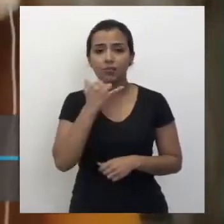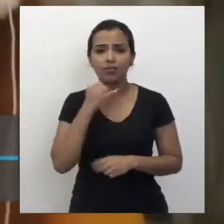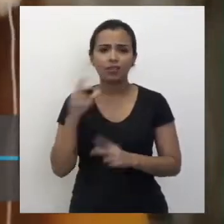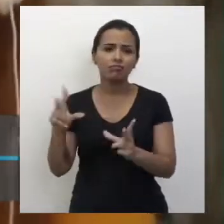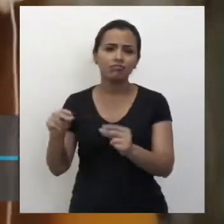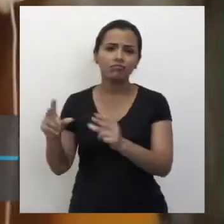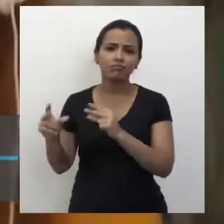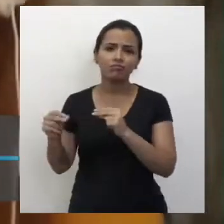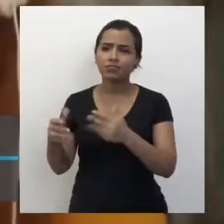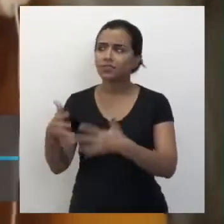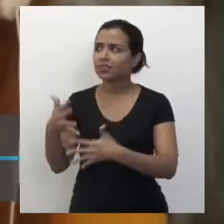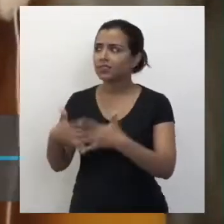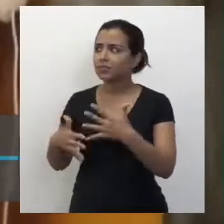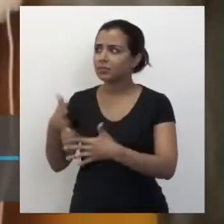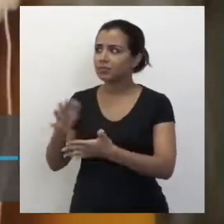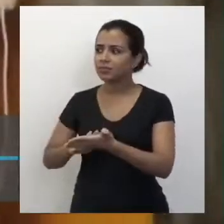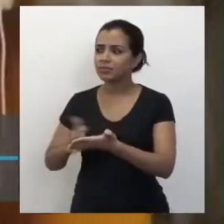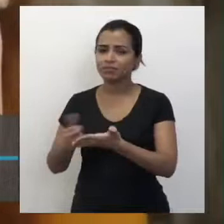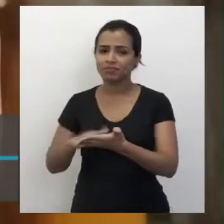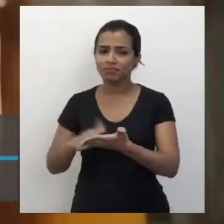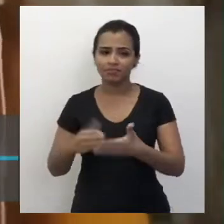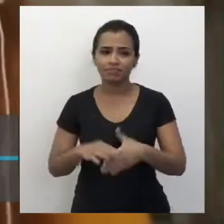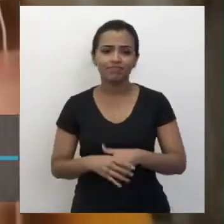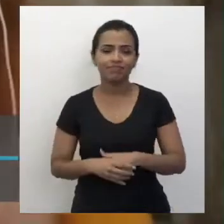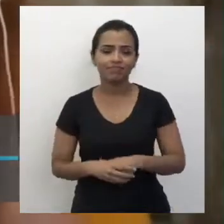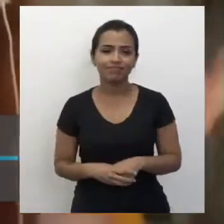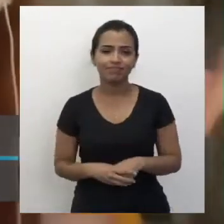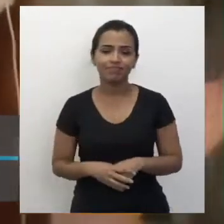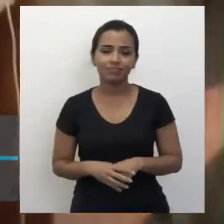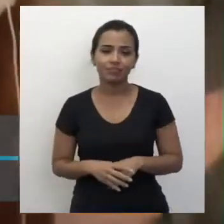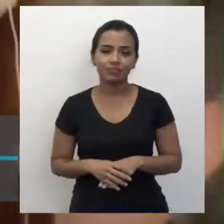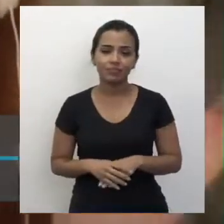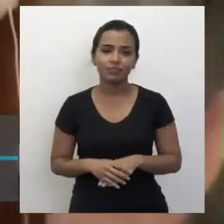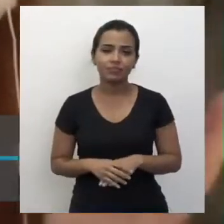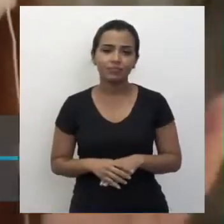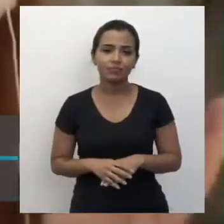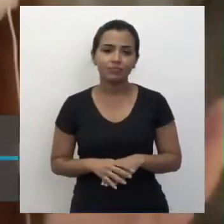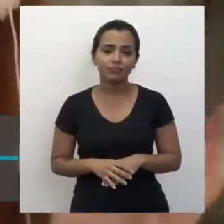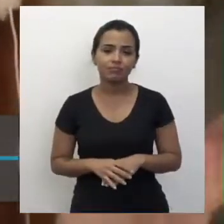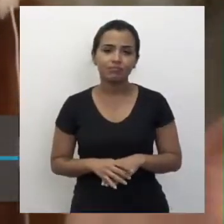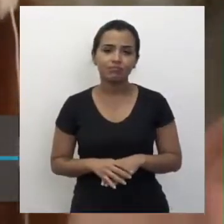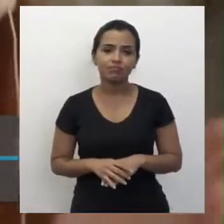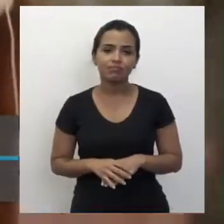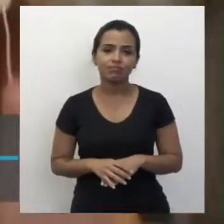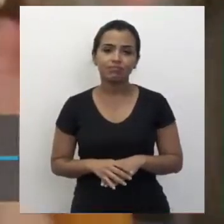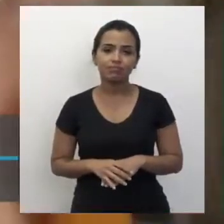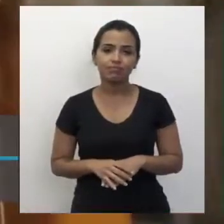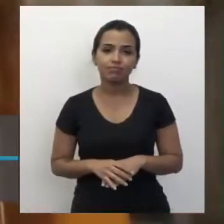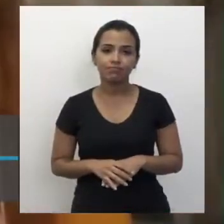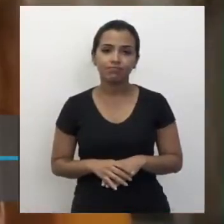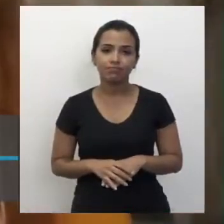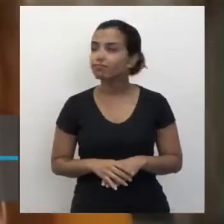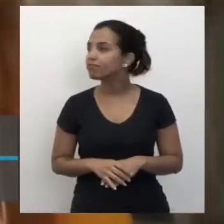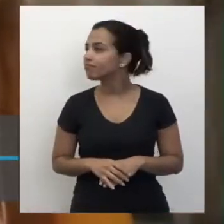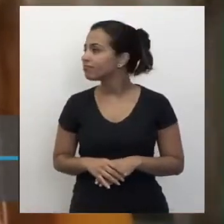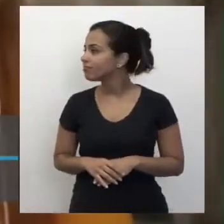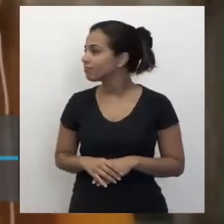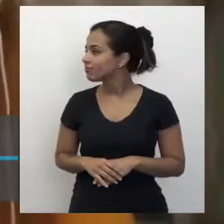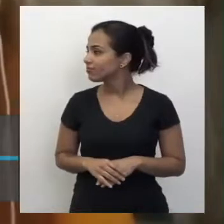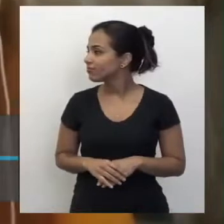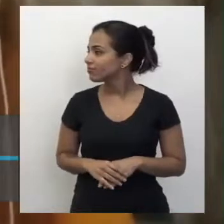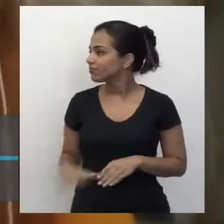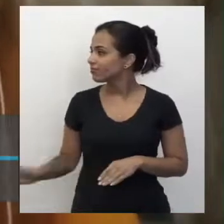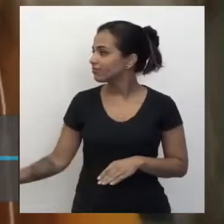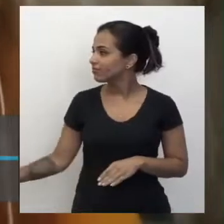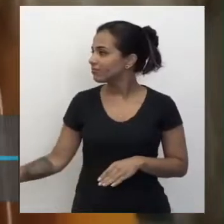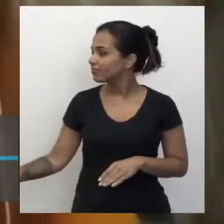é não precisar cumprir um dever. Como que eu escolhi me